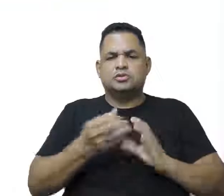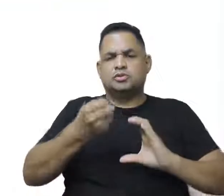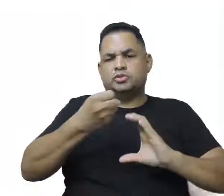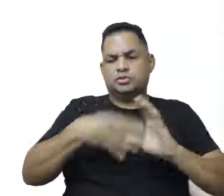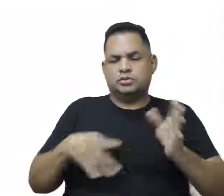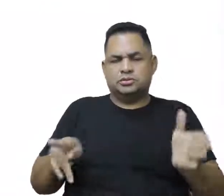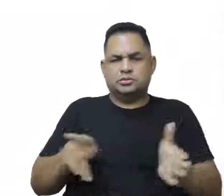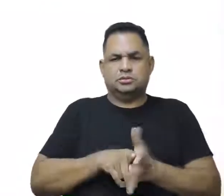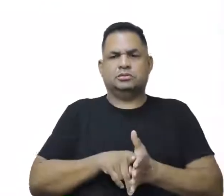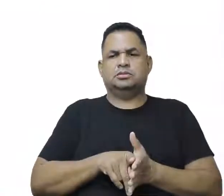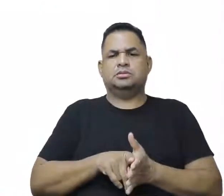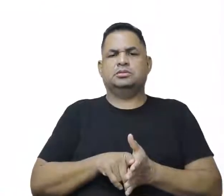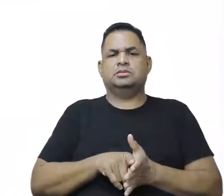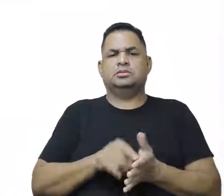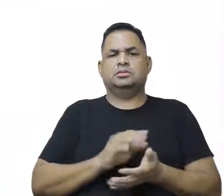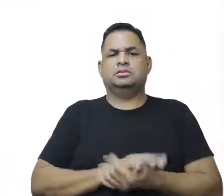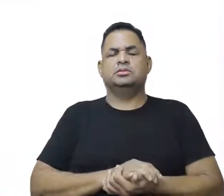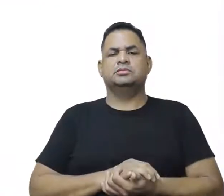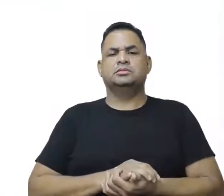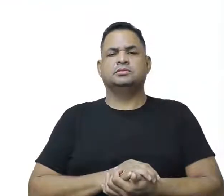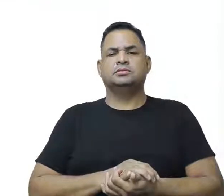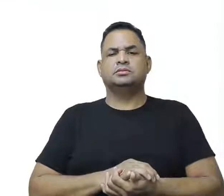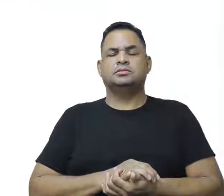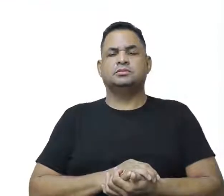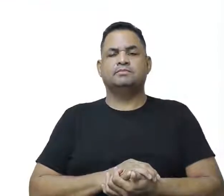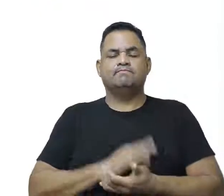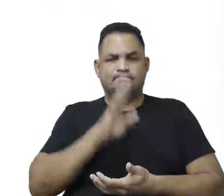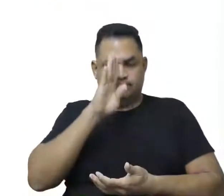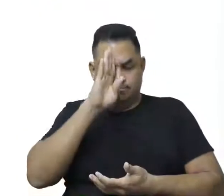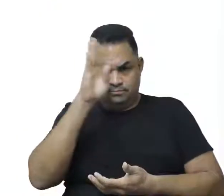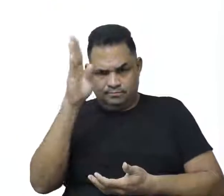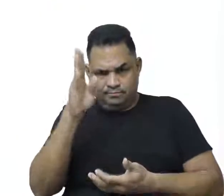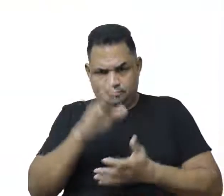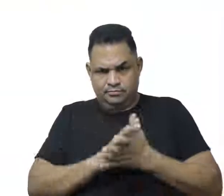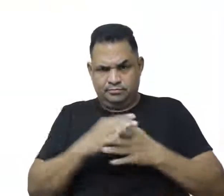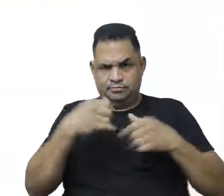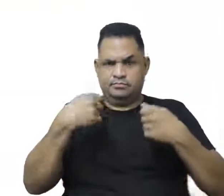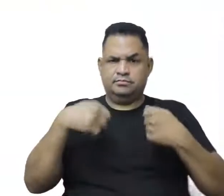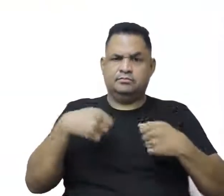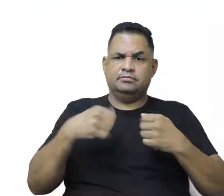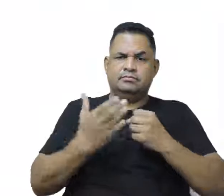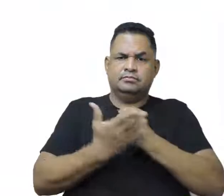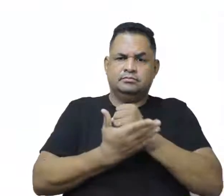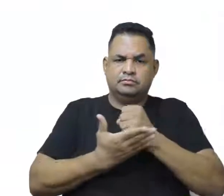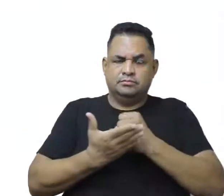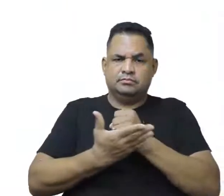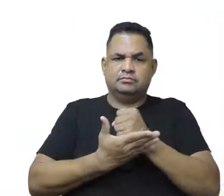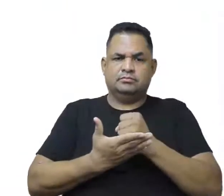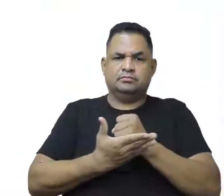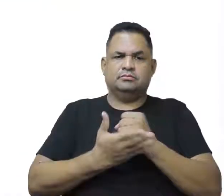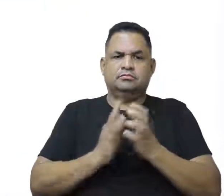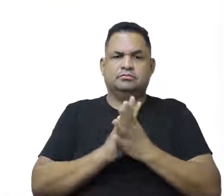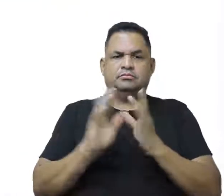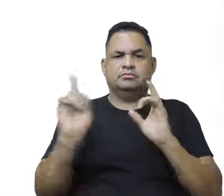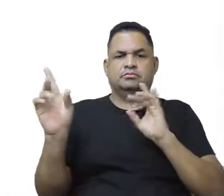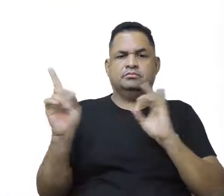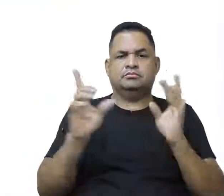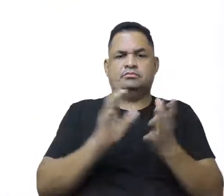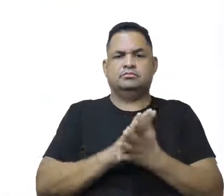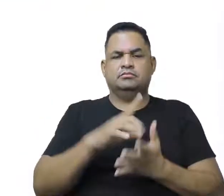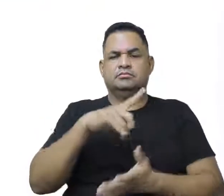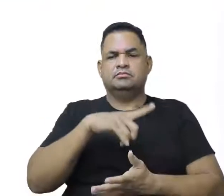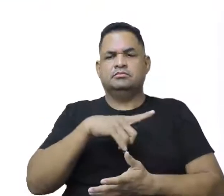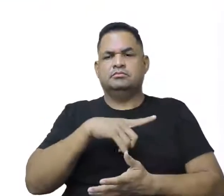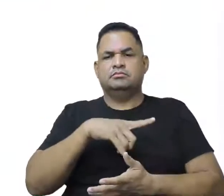características próprias. Mas principalmente no quesito de necessidades básicas, né? Cada um aqui